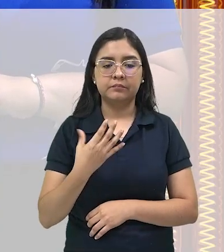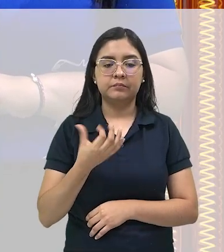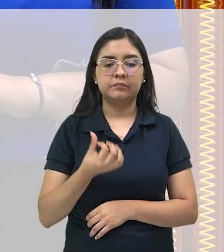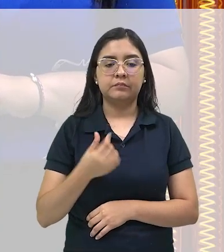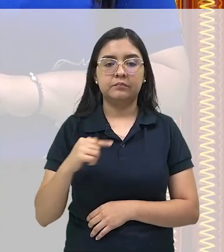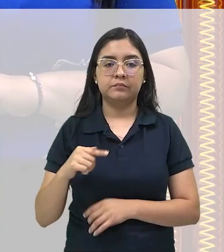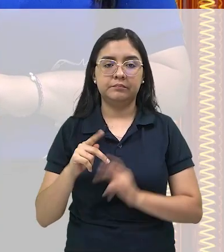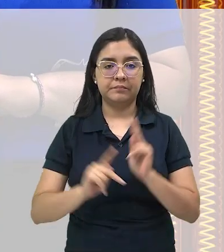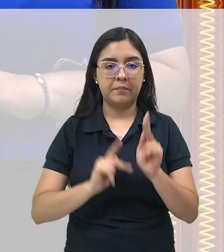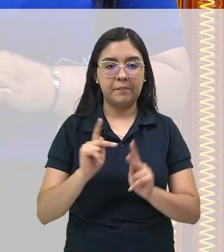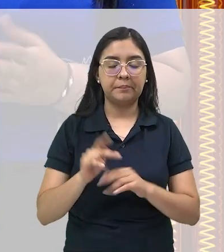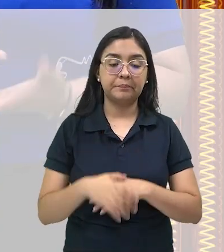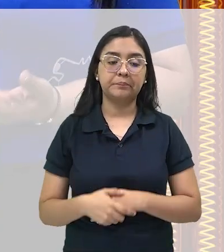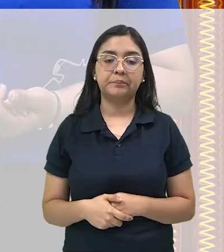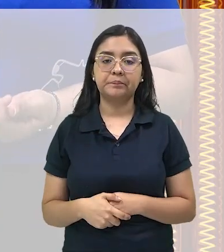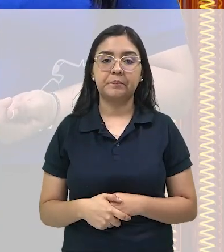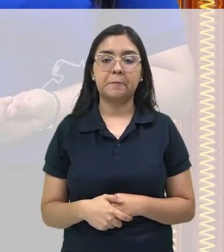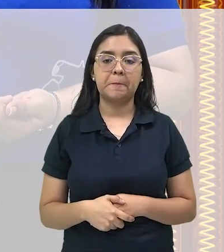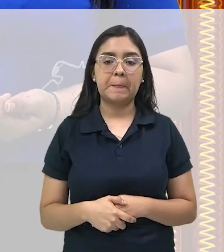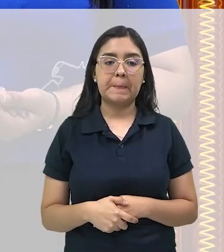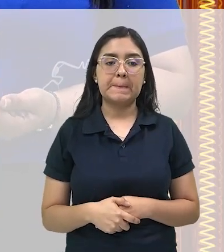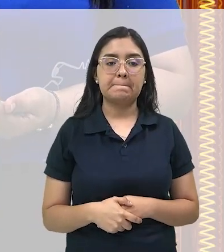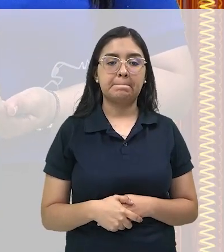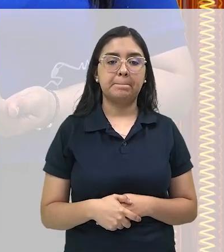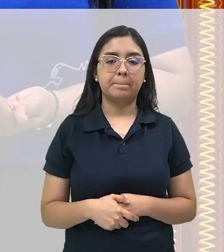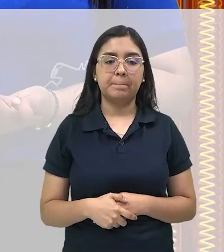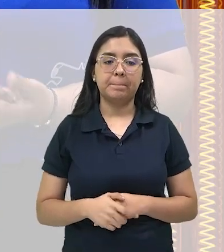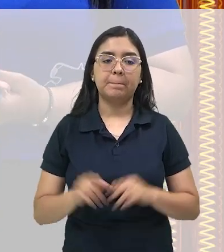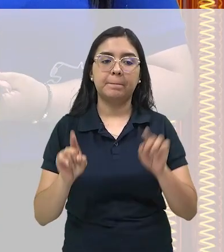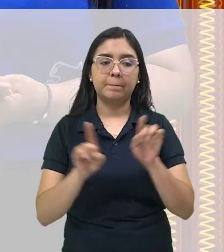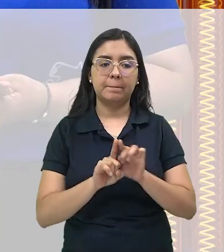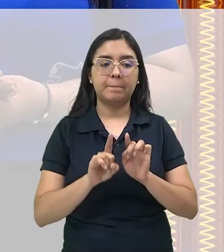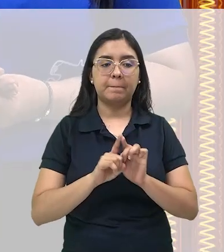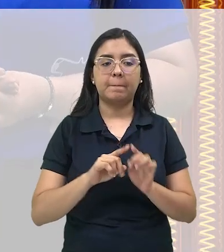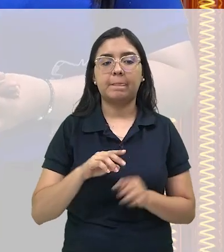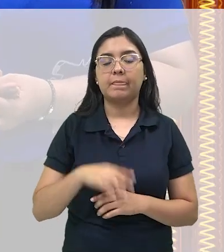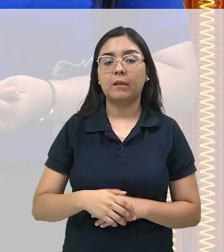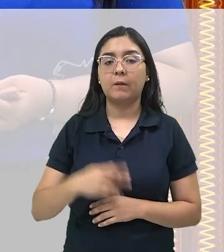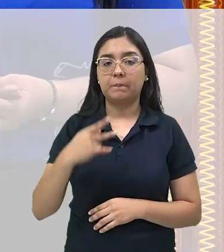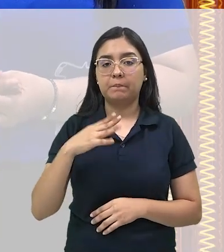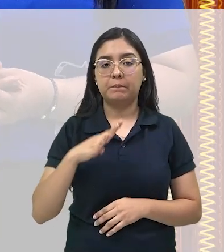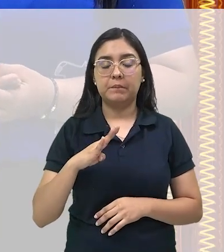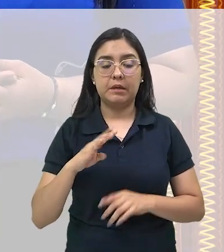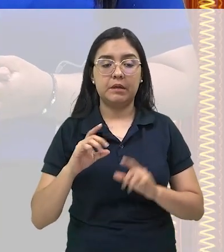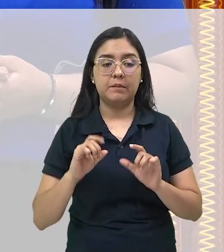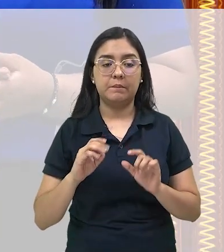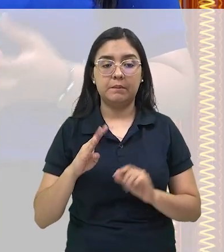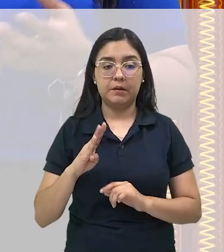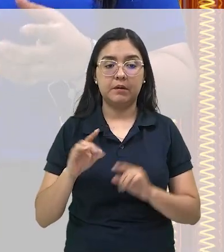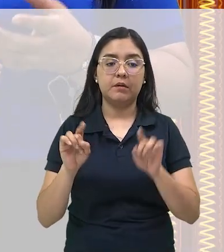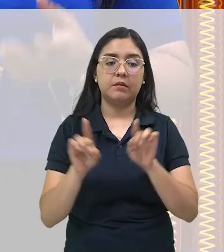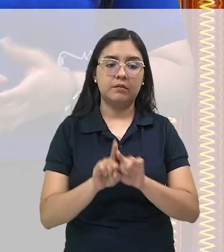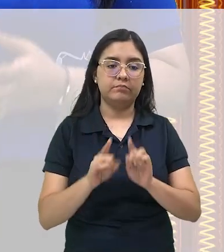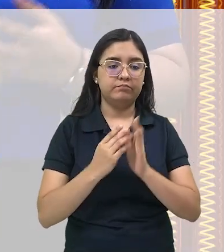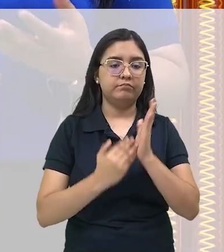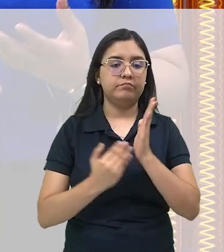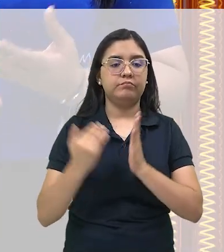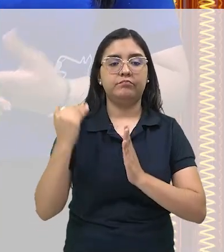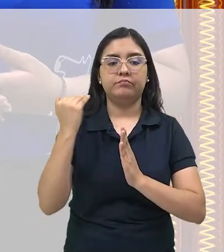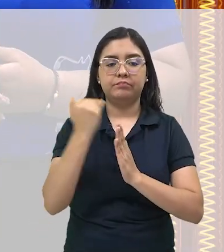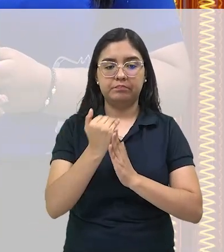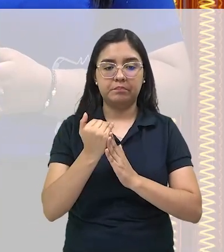39.361.467 habitantes. Um produto interno bruto também elevado de 2 trilhões de dólares, isso no ano